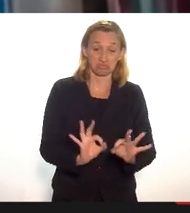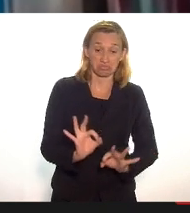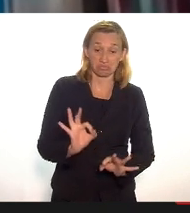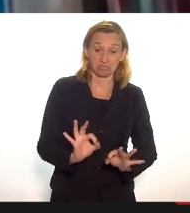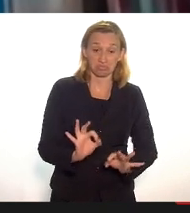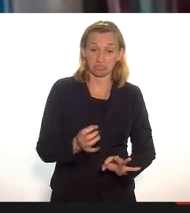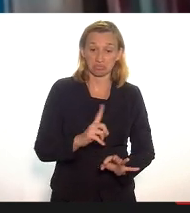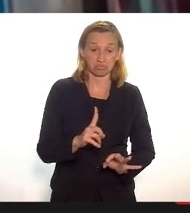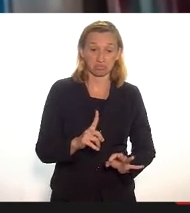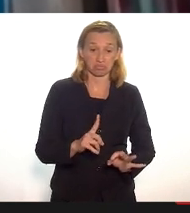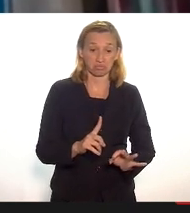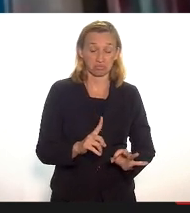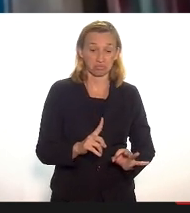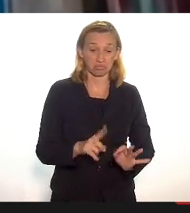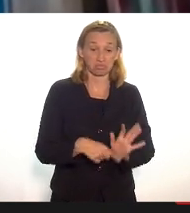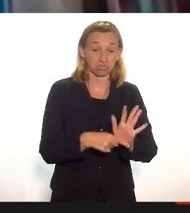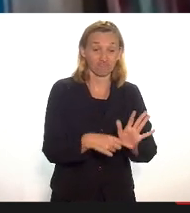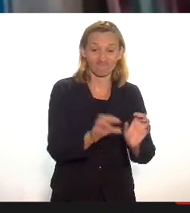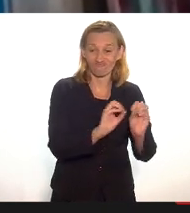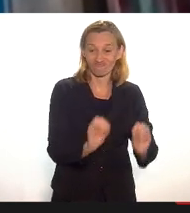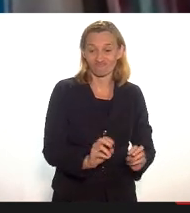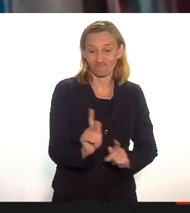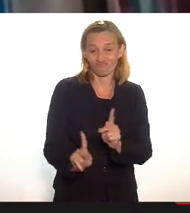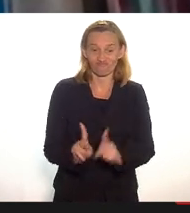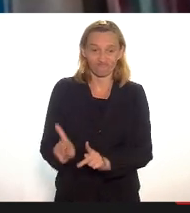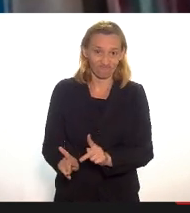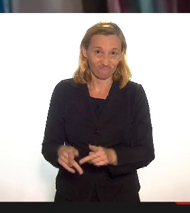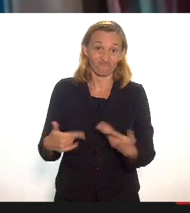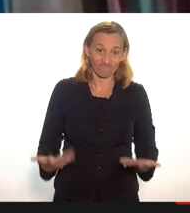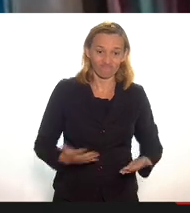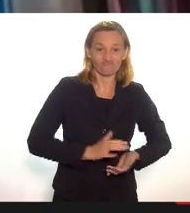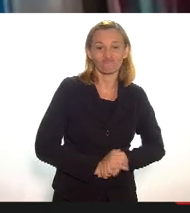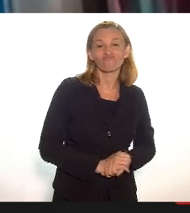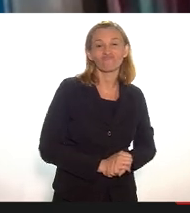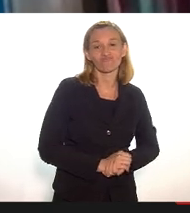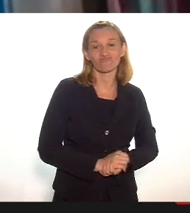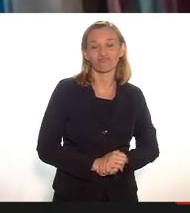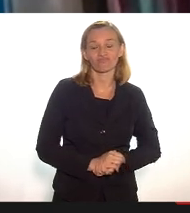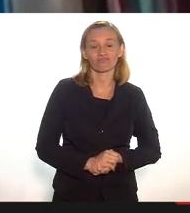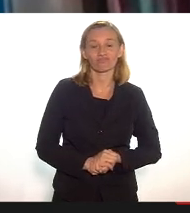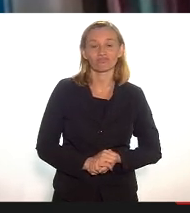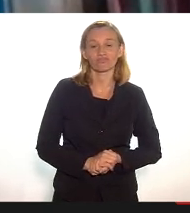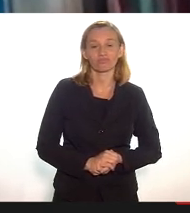não trouxeram nenhuma vantagem para a população. No momento em que eles eram desmobilizados,